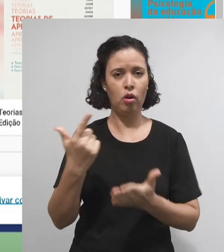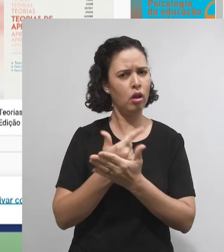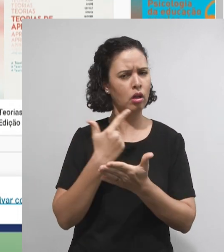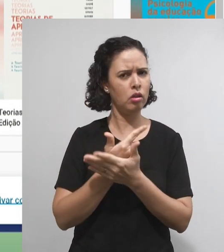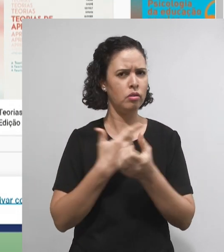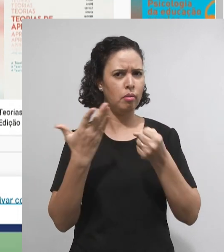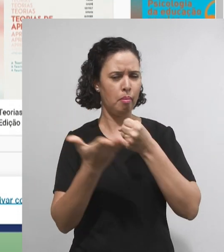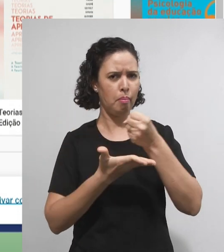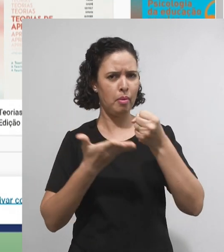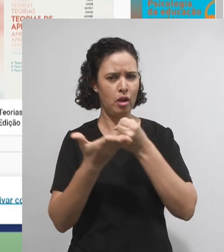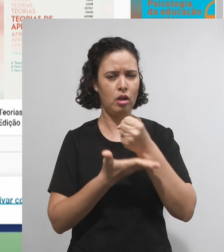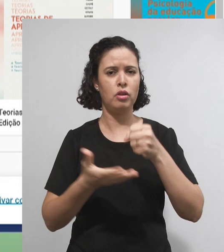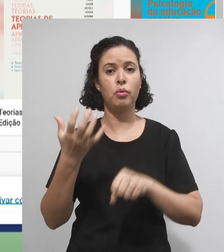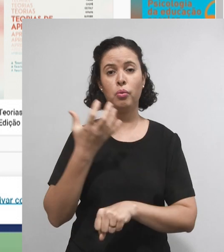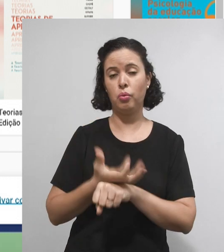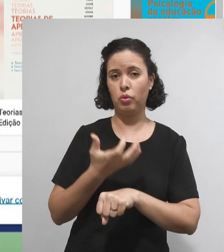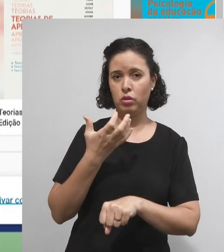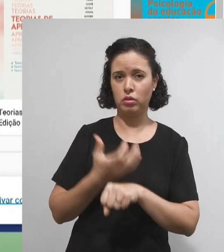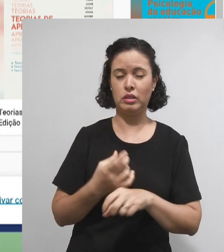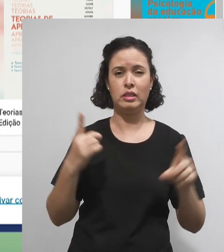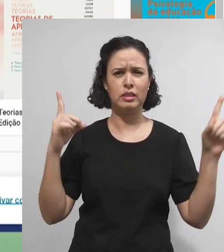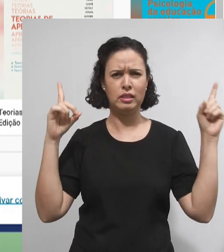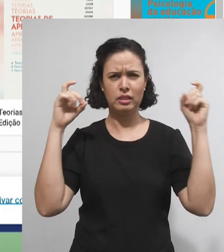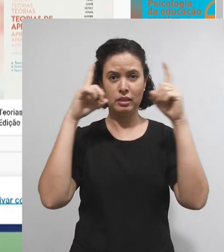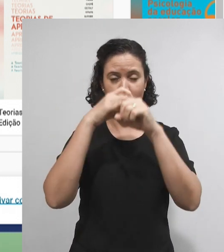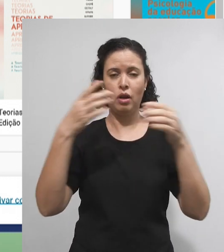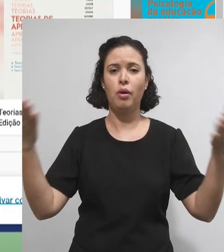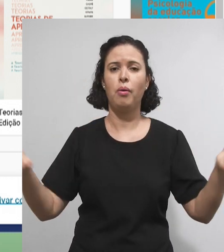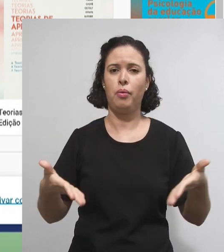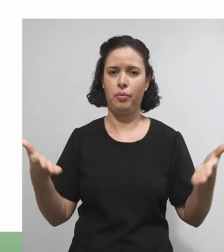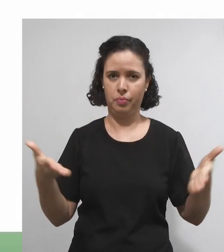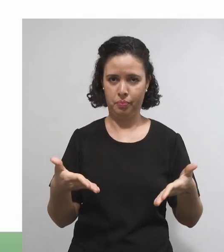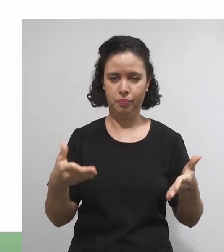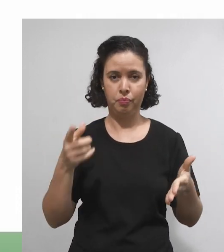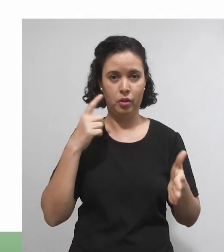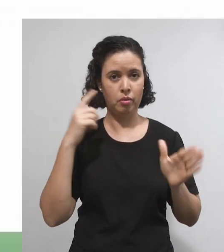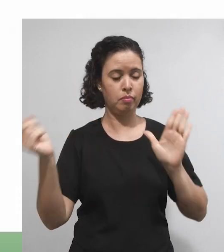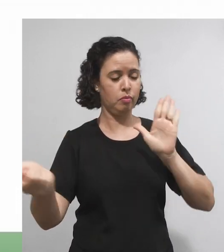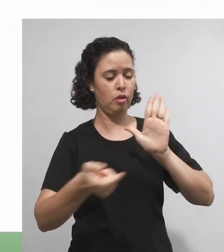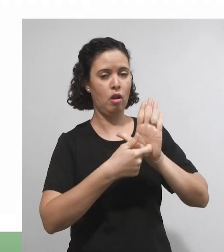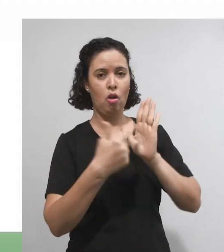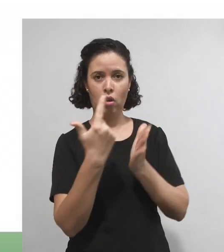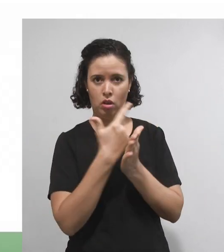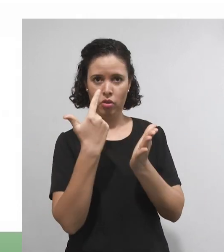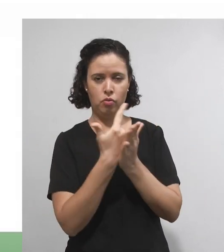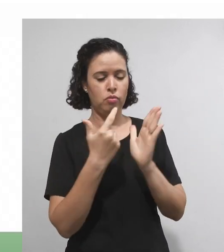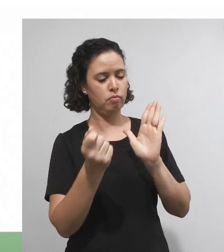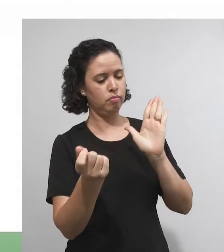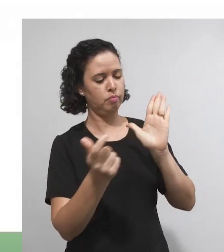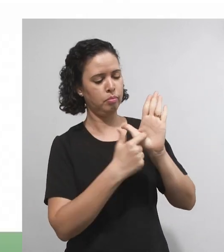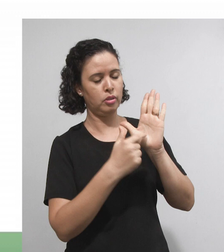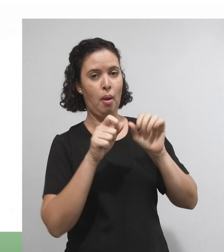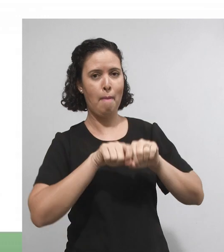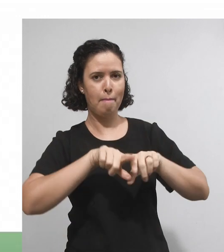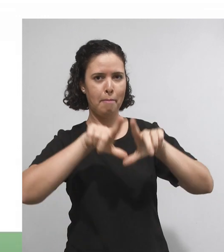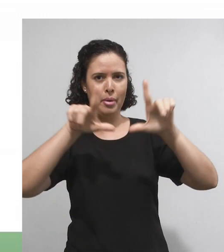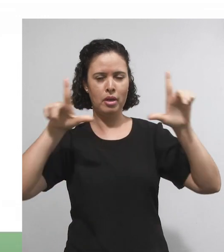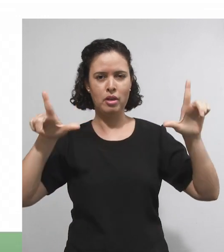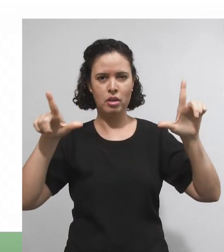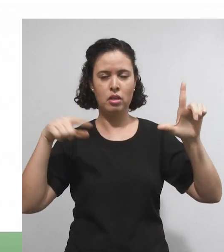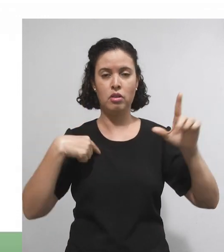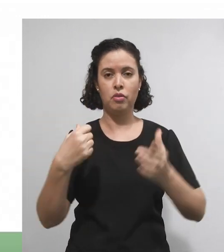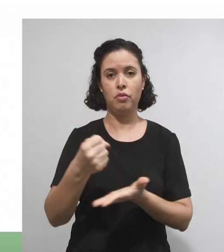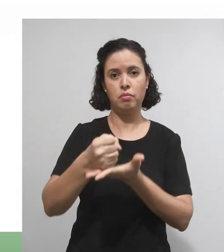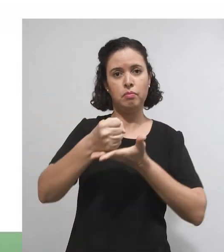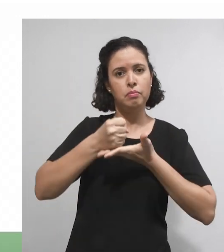base é Currículo e Desafios Contemporâneos. Basta você clicar aqui no livro e a gente vai seguir ele como